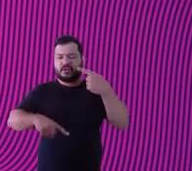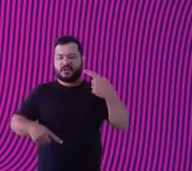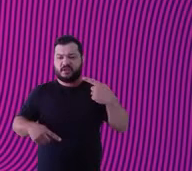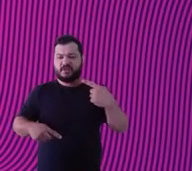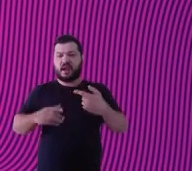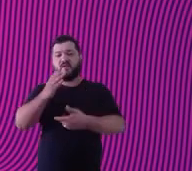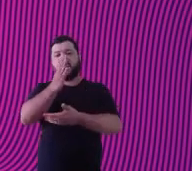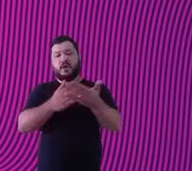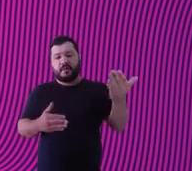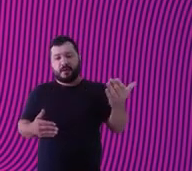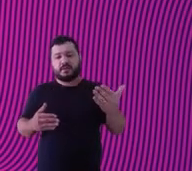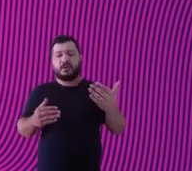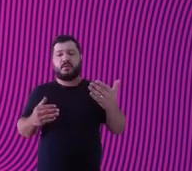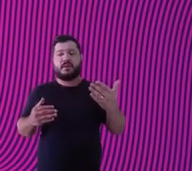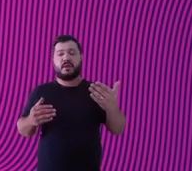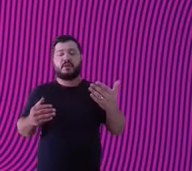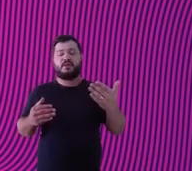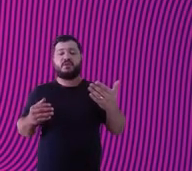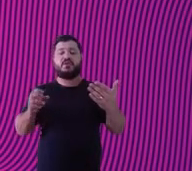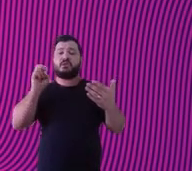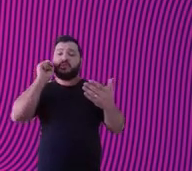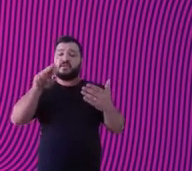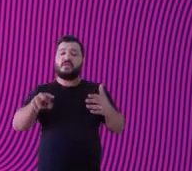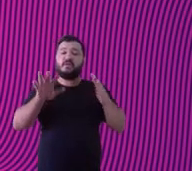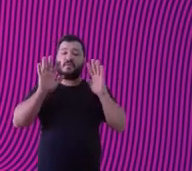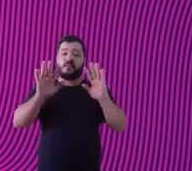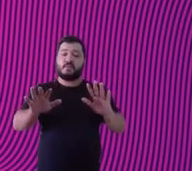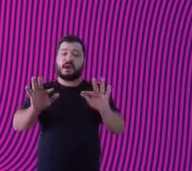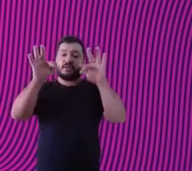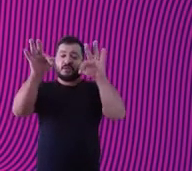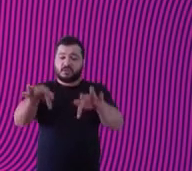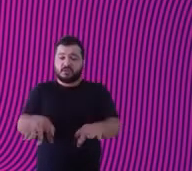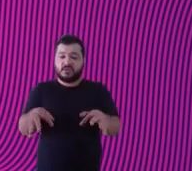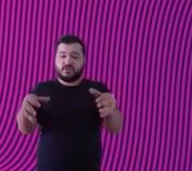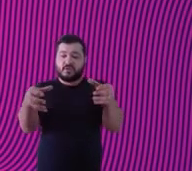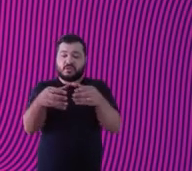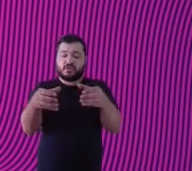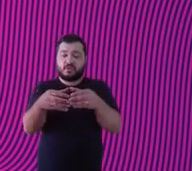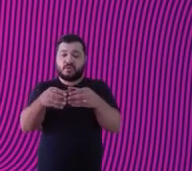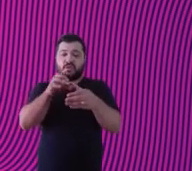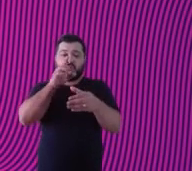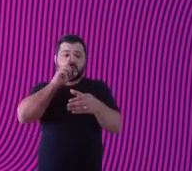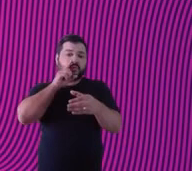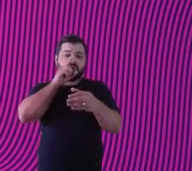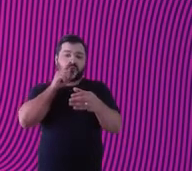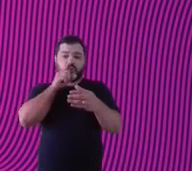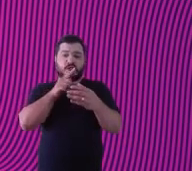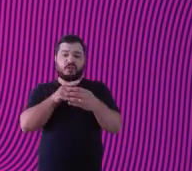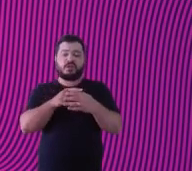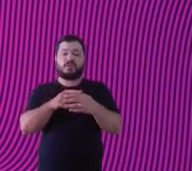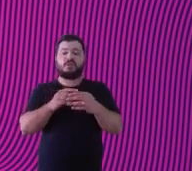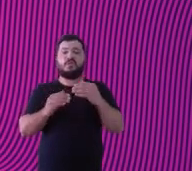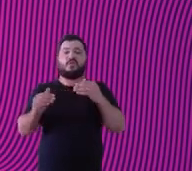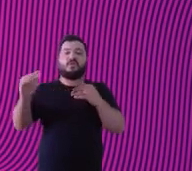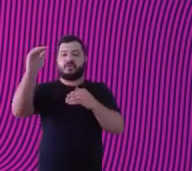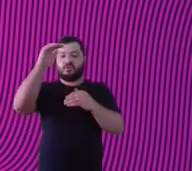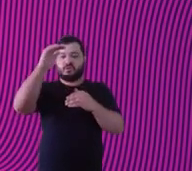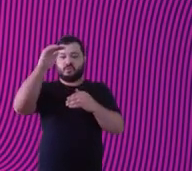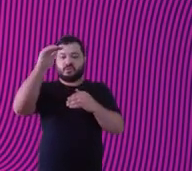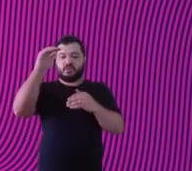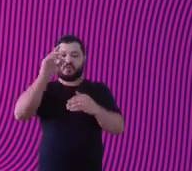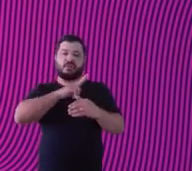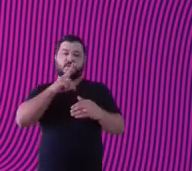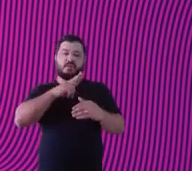parcialmente se contornou essa questão mais um desfecho no grupo do Risco espanta é for superior